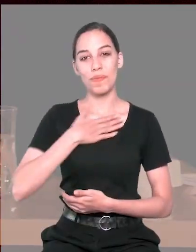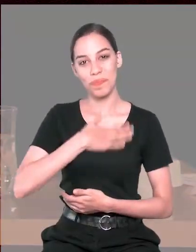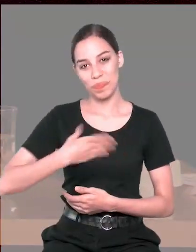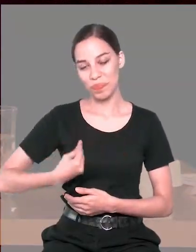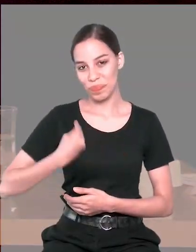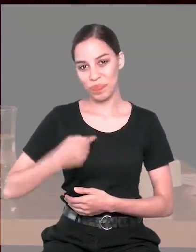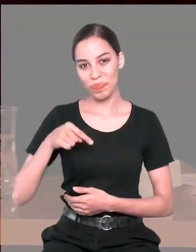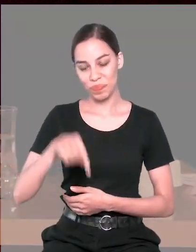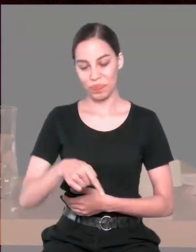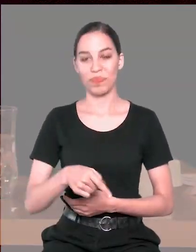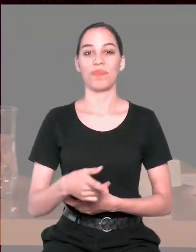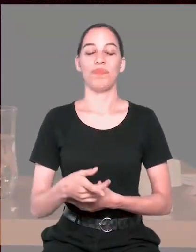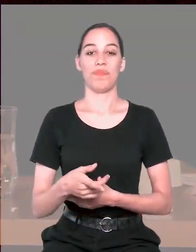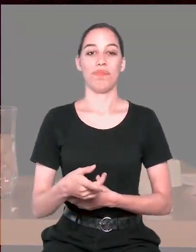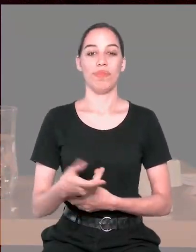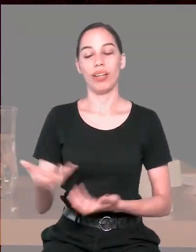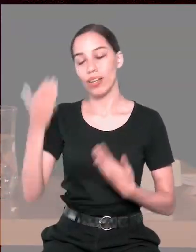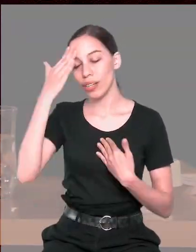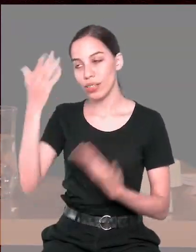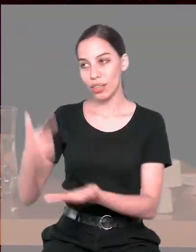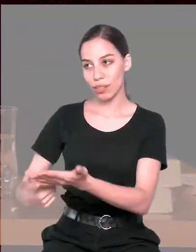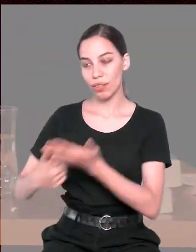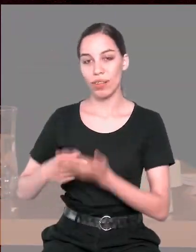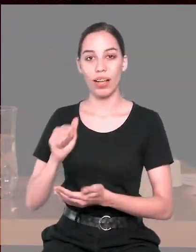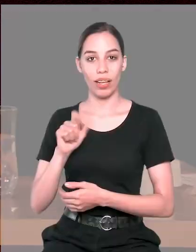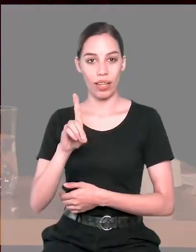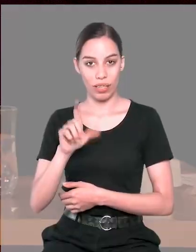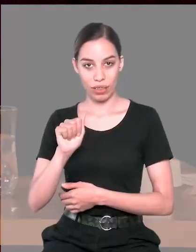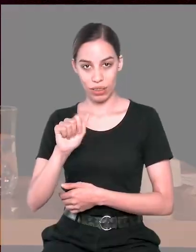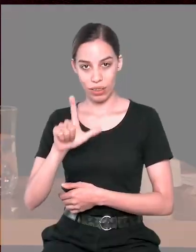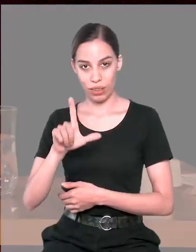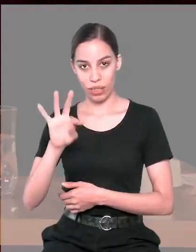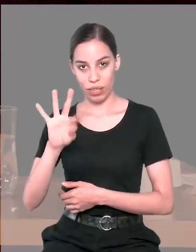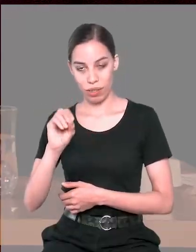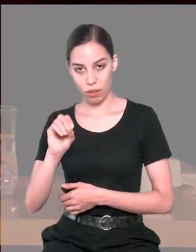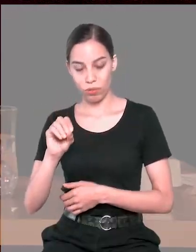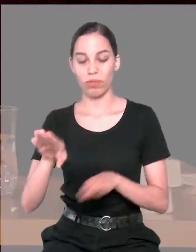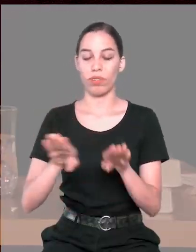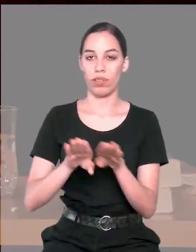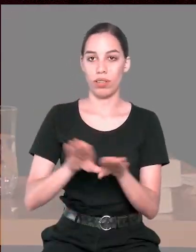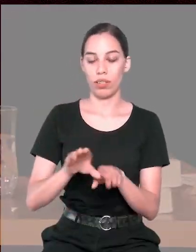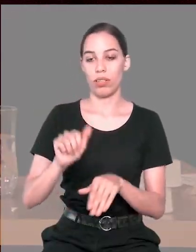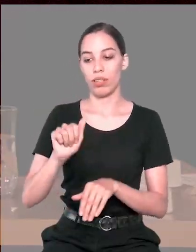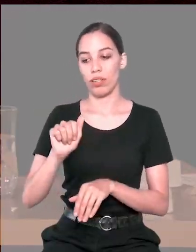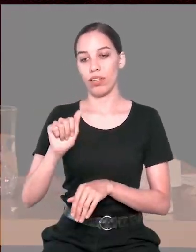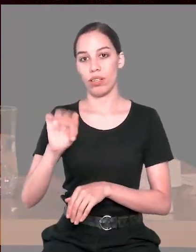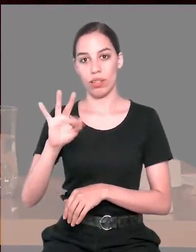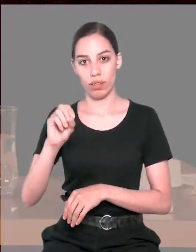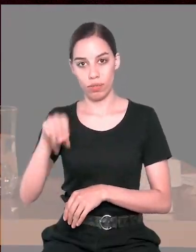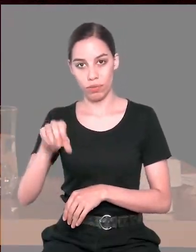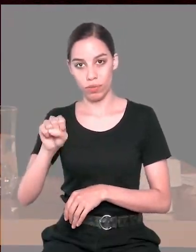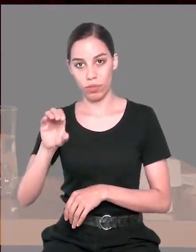Um prazer estar com vocês. Queria agradecer o convite do Adalto Novaes, do Afonso, da Ana Teresa, para a gente estar